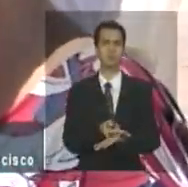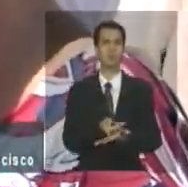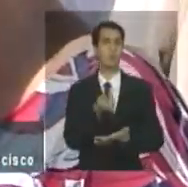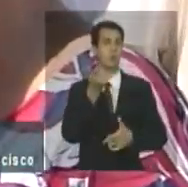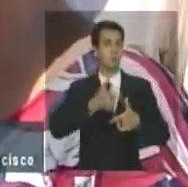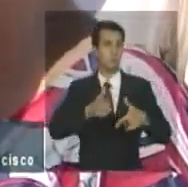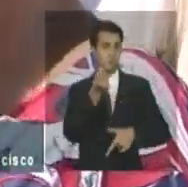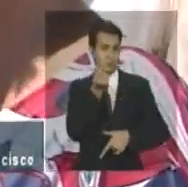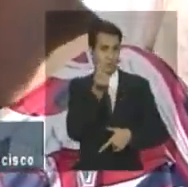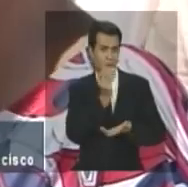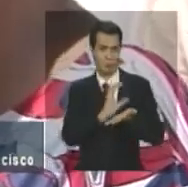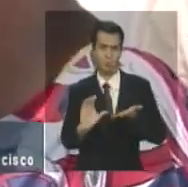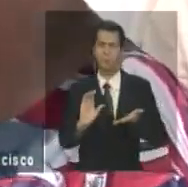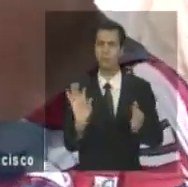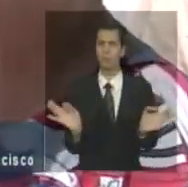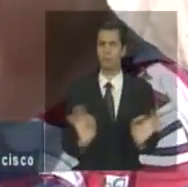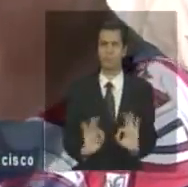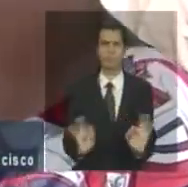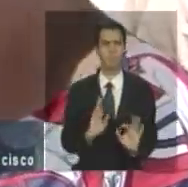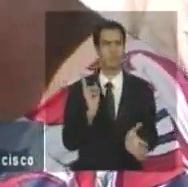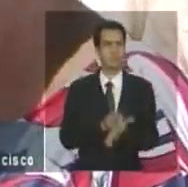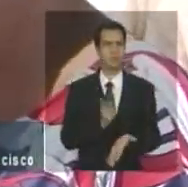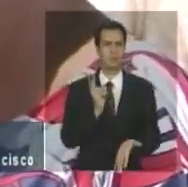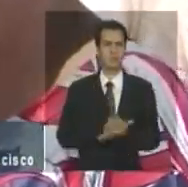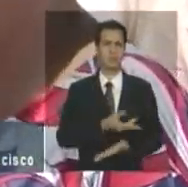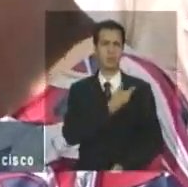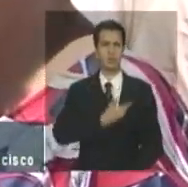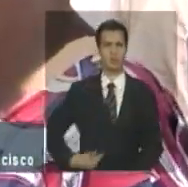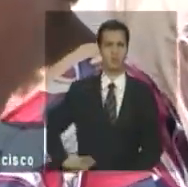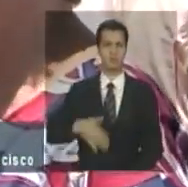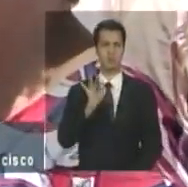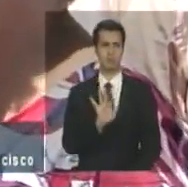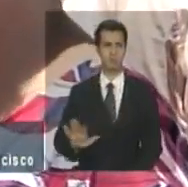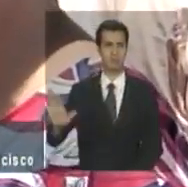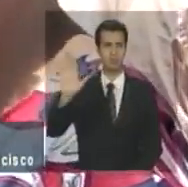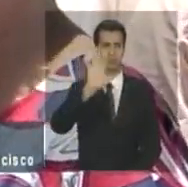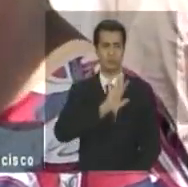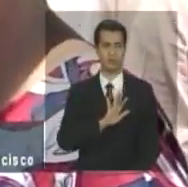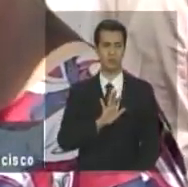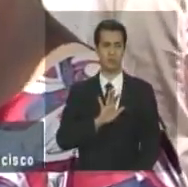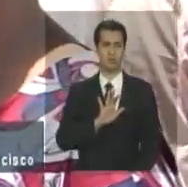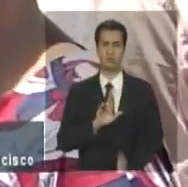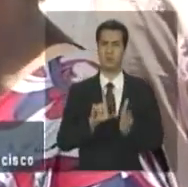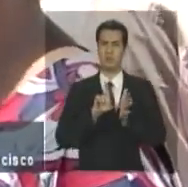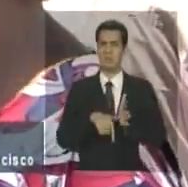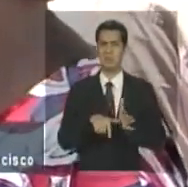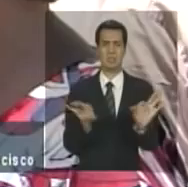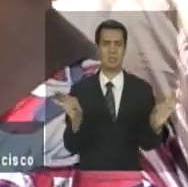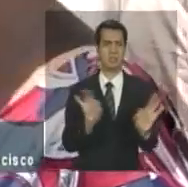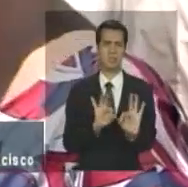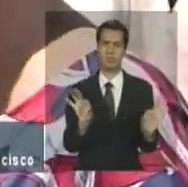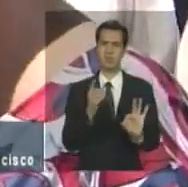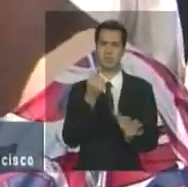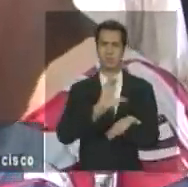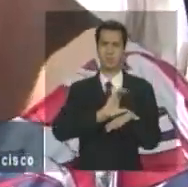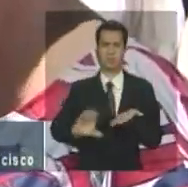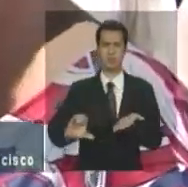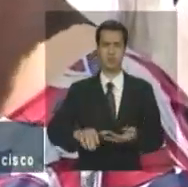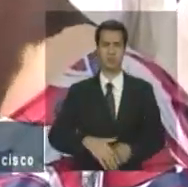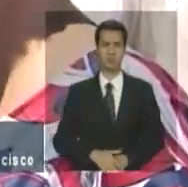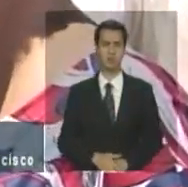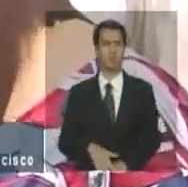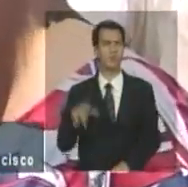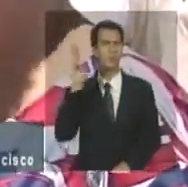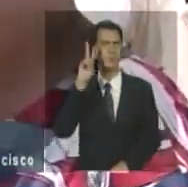de recurso. Há muito tempo que o governo federal não atrasa pagamento, há muito tempo. Que eu me